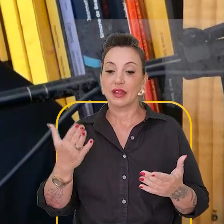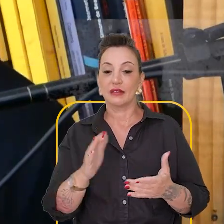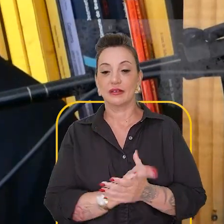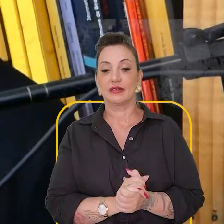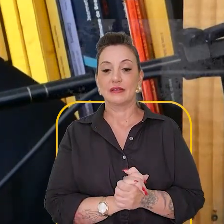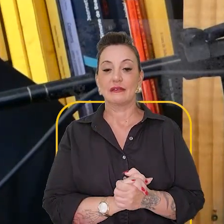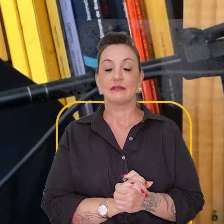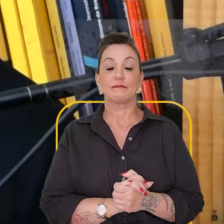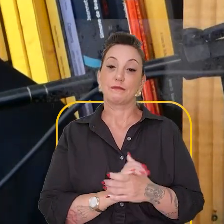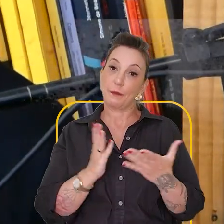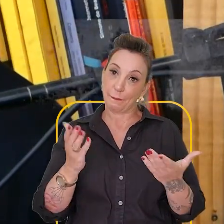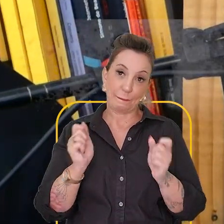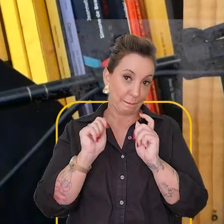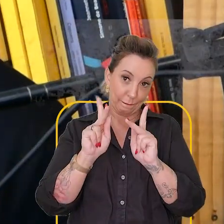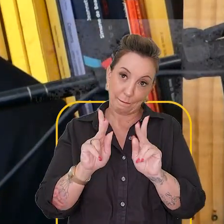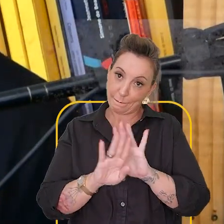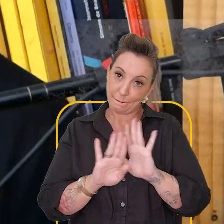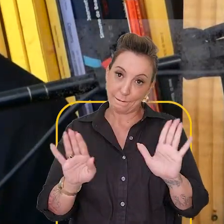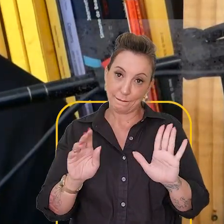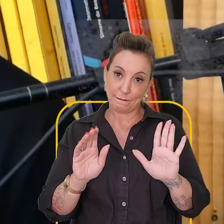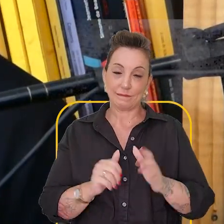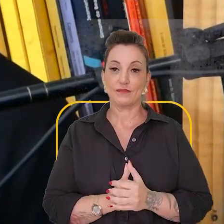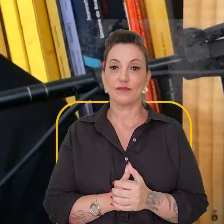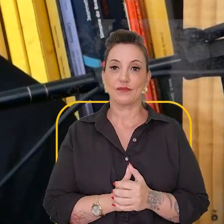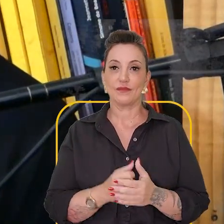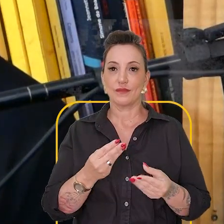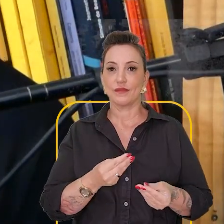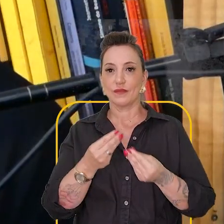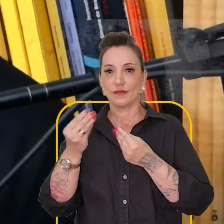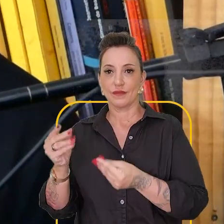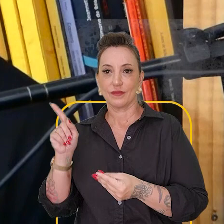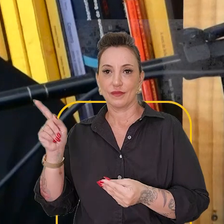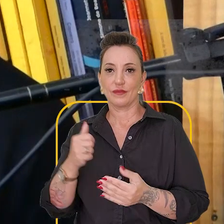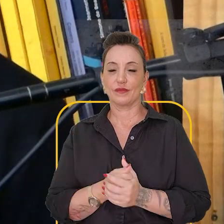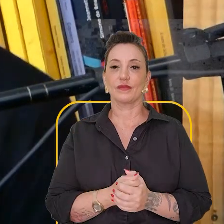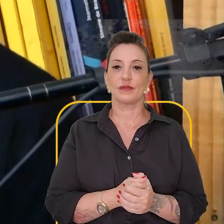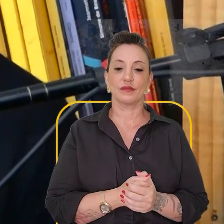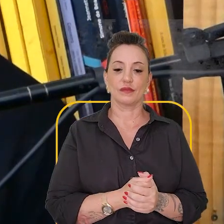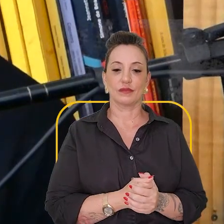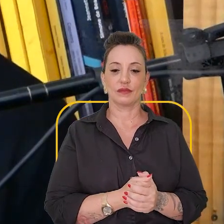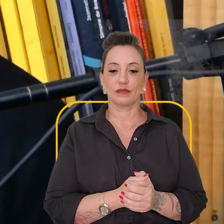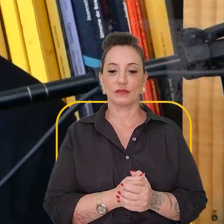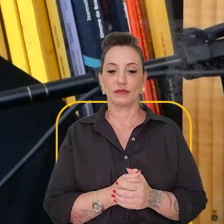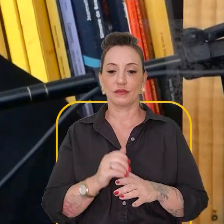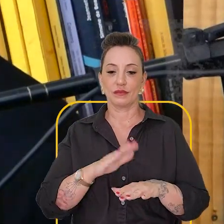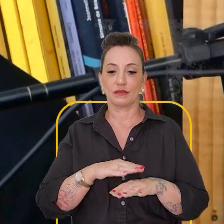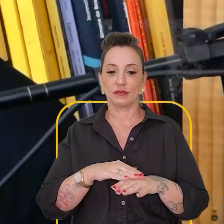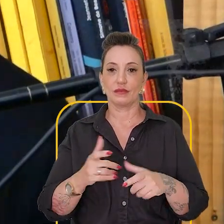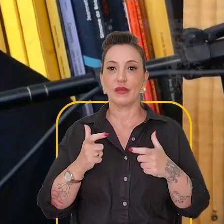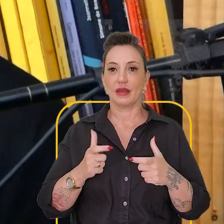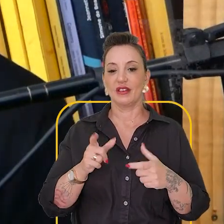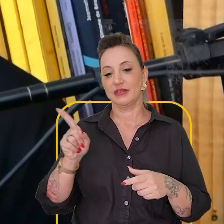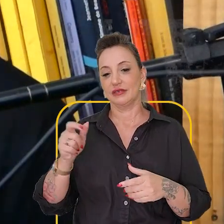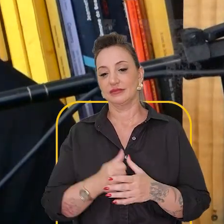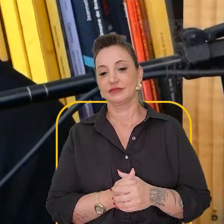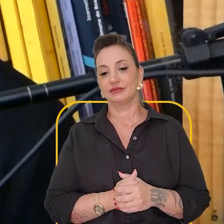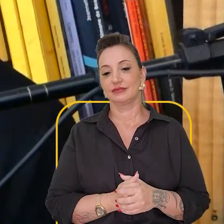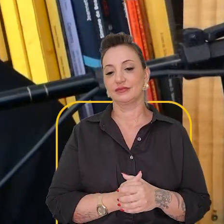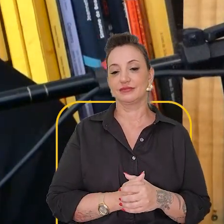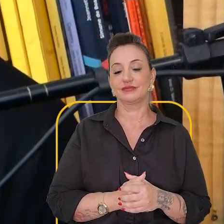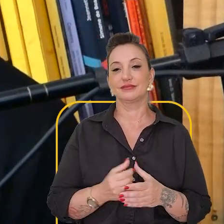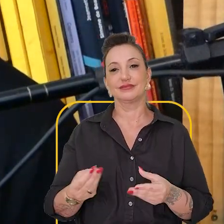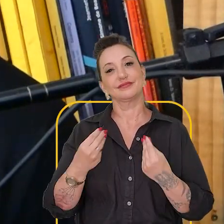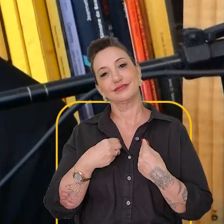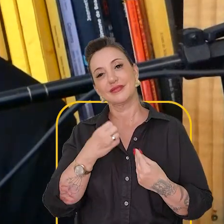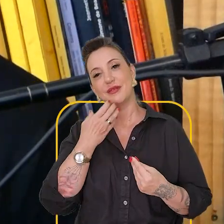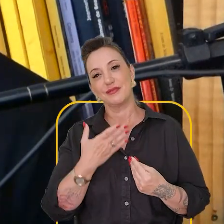anos não vivo mais de confu e tal Eu falei é mas ele pediu e tal né não tá bom fez aí eu levei para ele